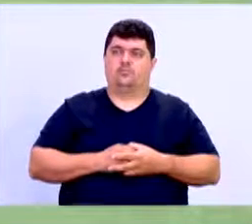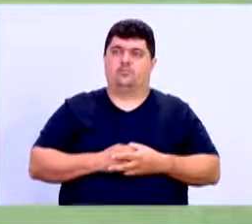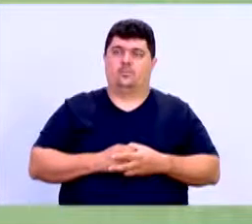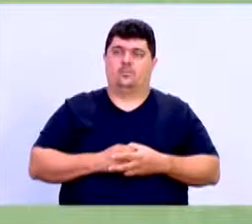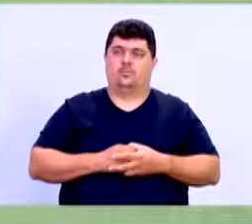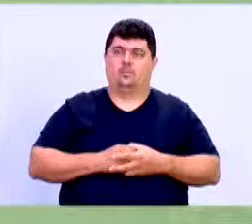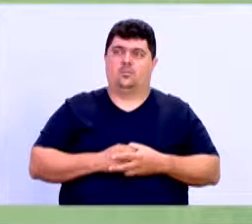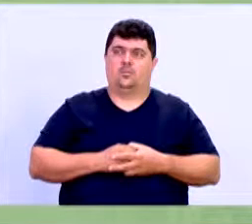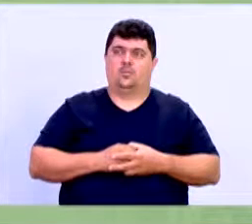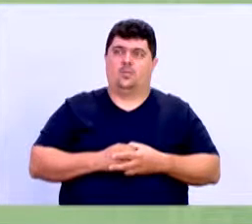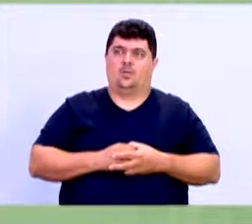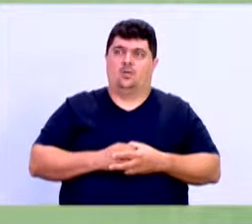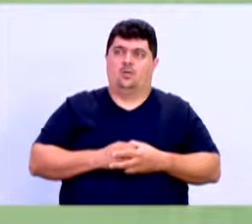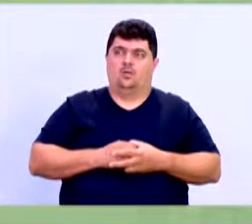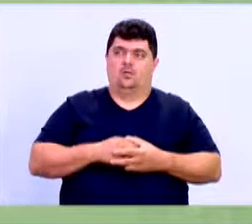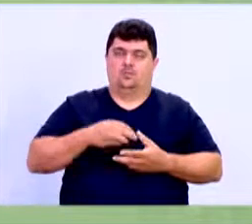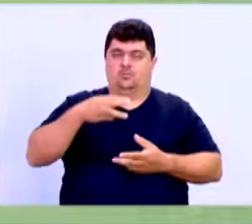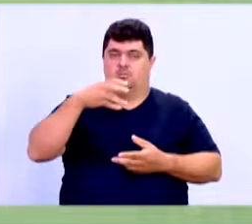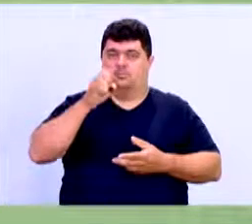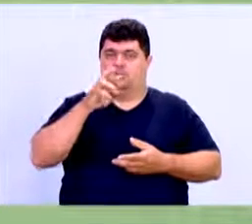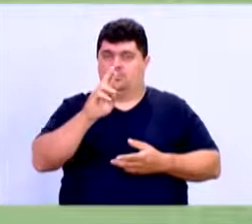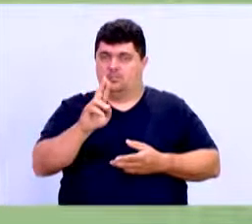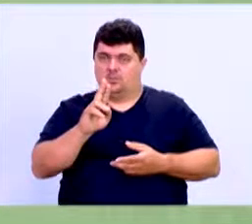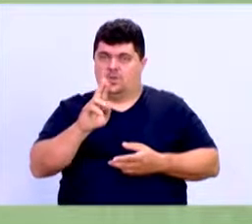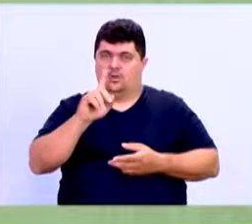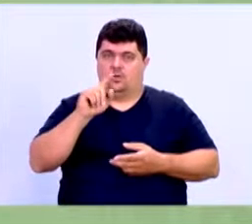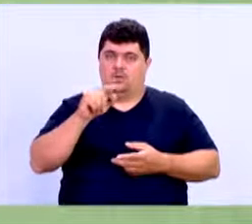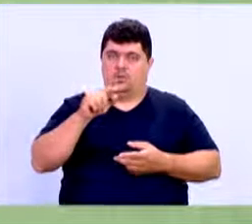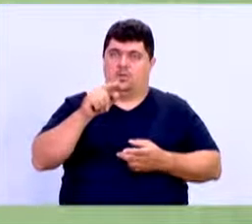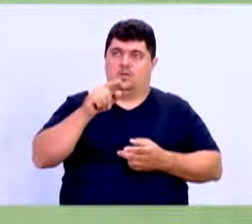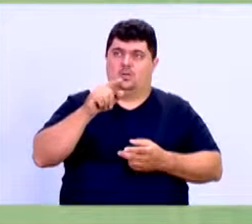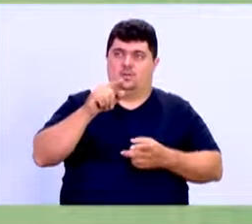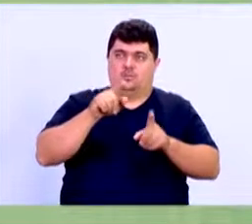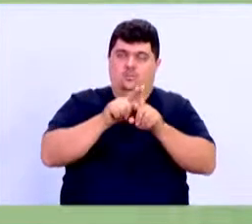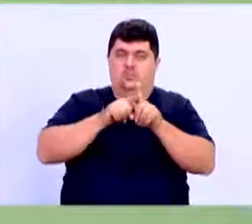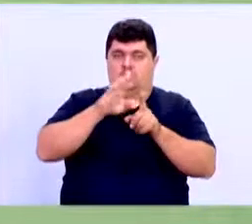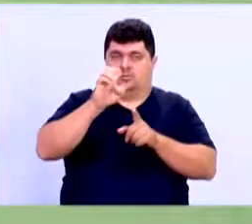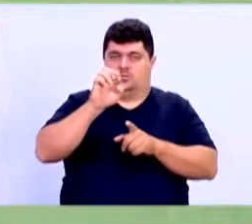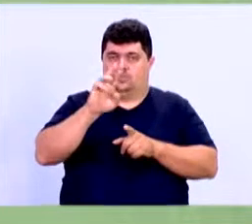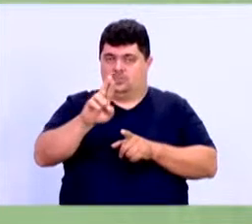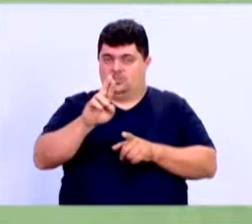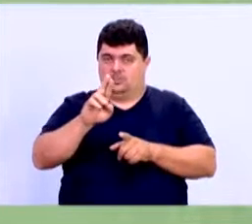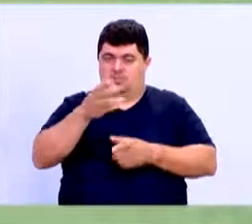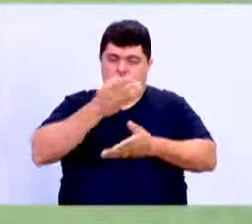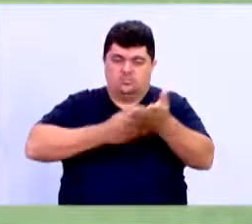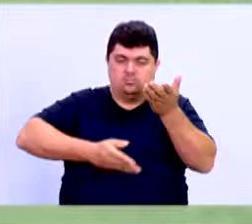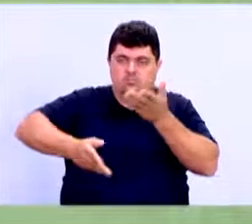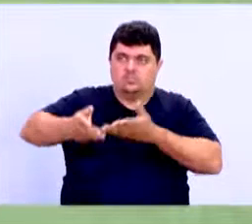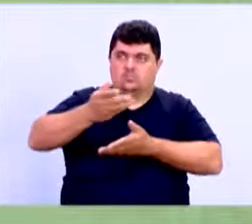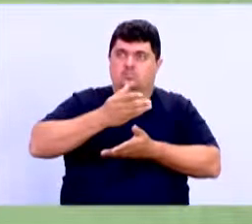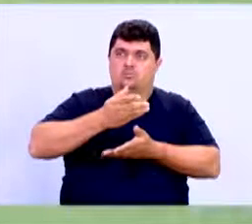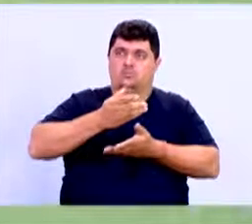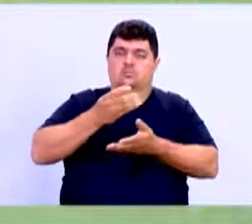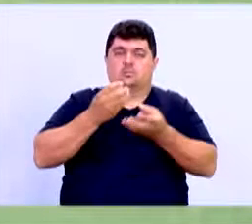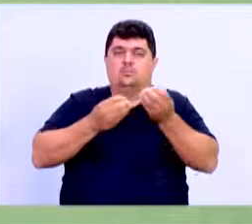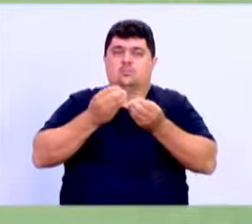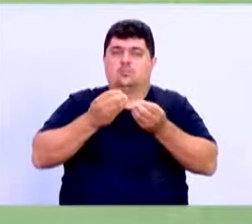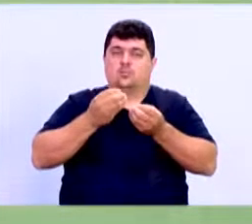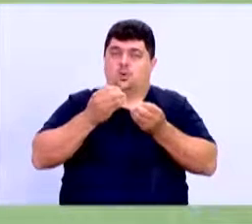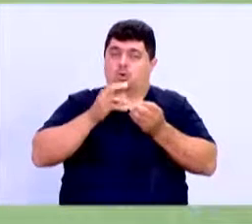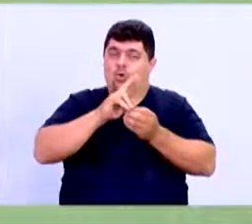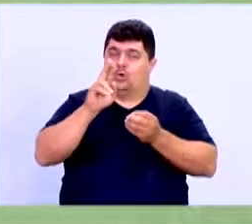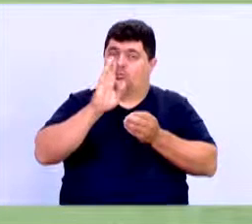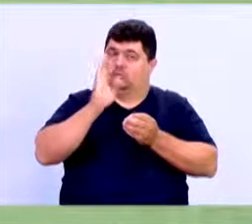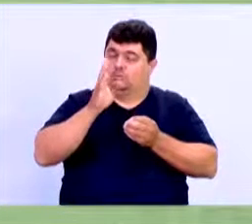entidade e relacionamento, também conhecido como ER, entidade e relacionamento ou MER, como o nome